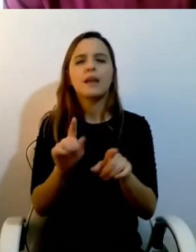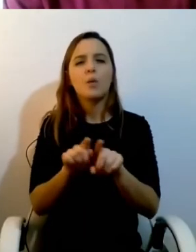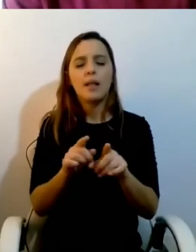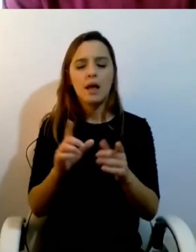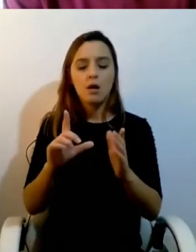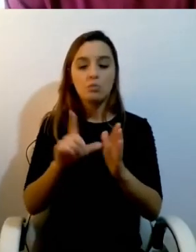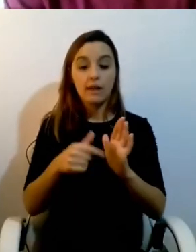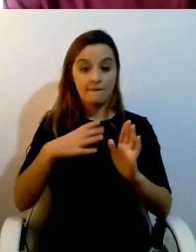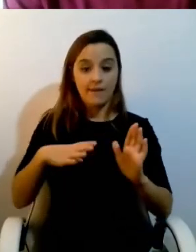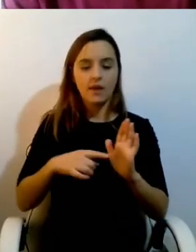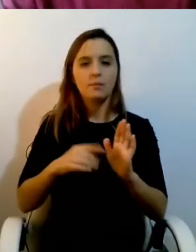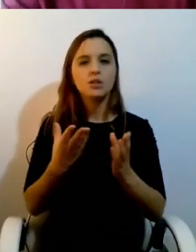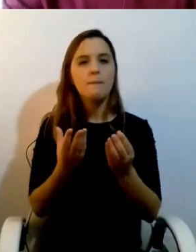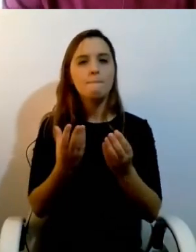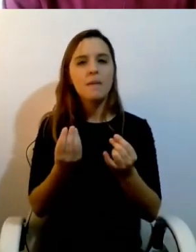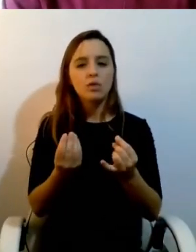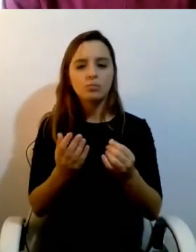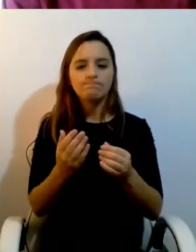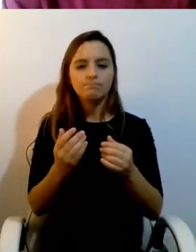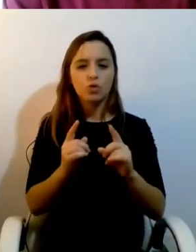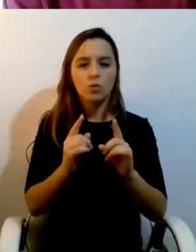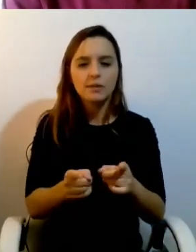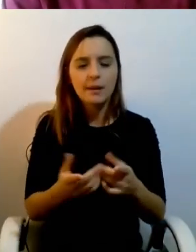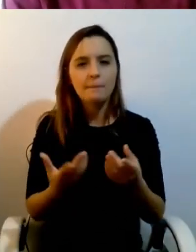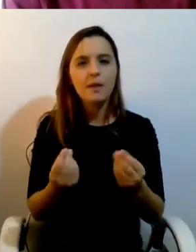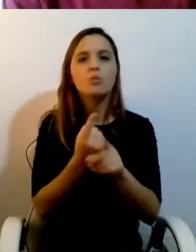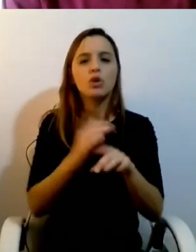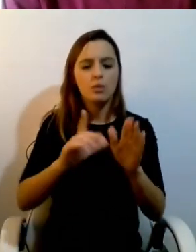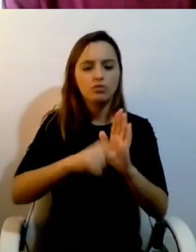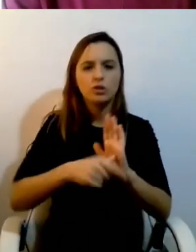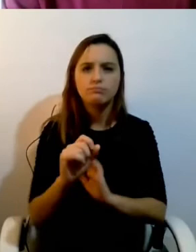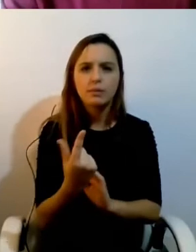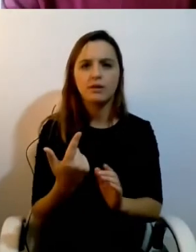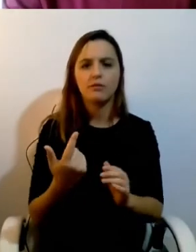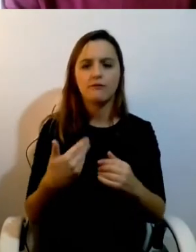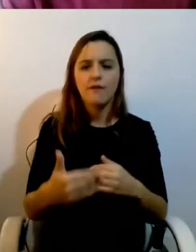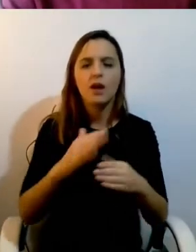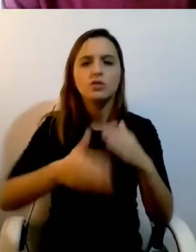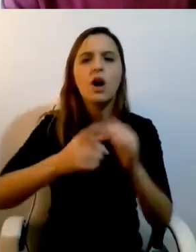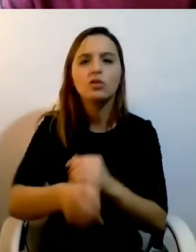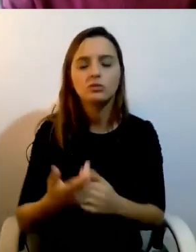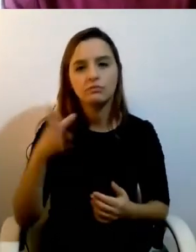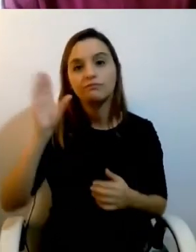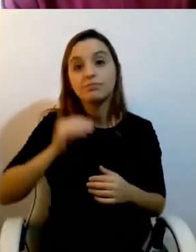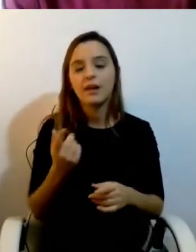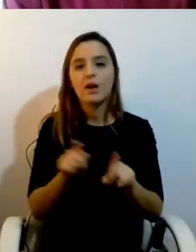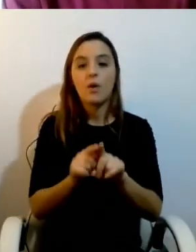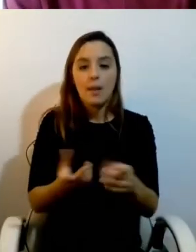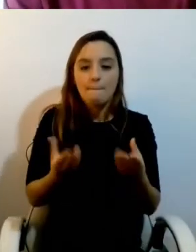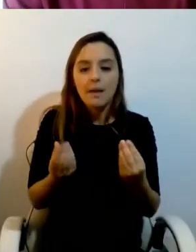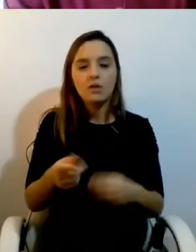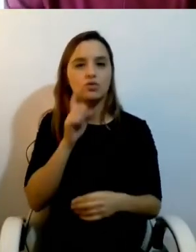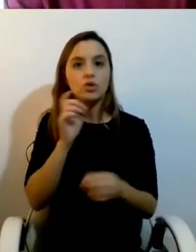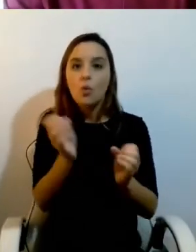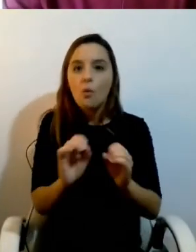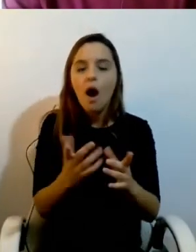projeto que não se sabia, que era um projeto piloto e não se sabia muito bem o que é que iria dar. Portanto, era aquele medo, aquela insegurança face